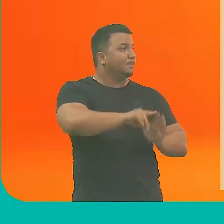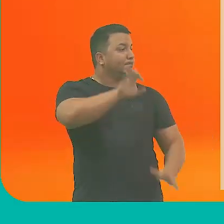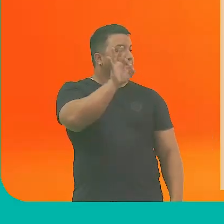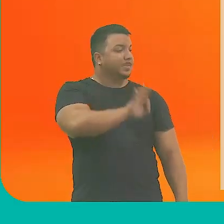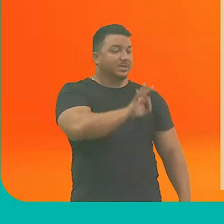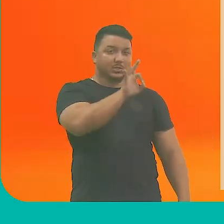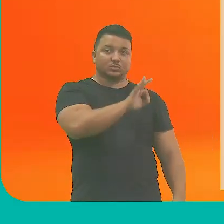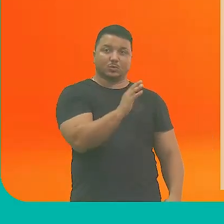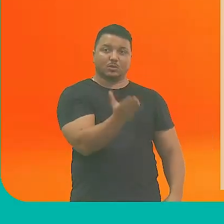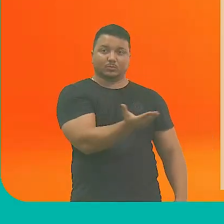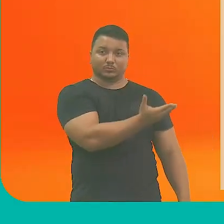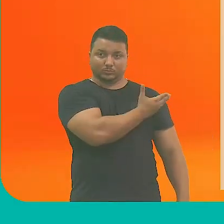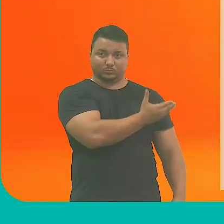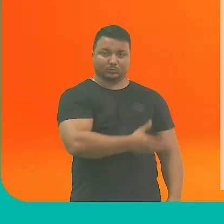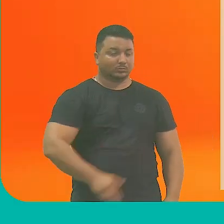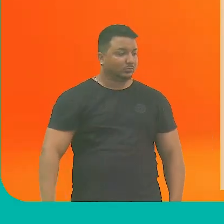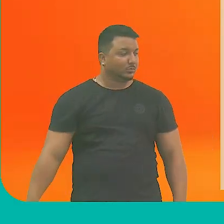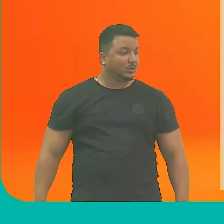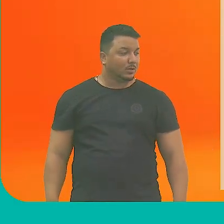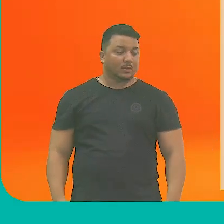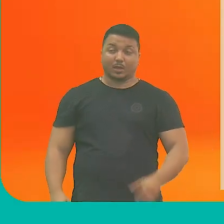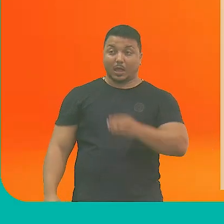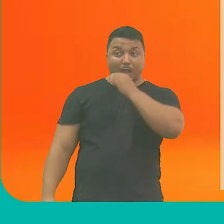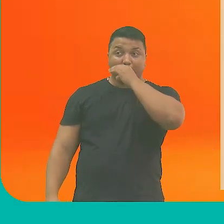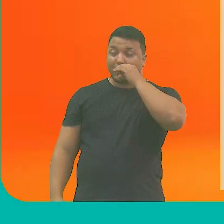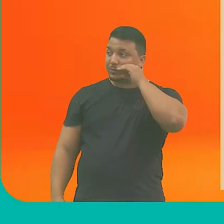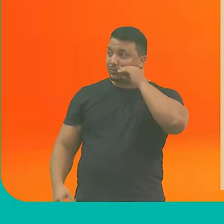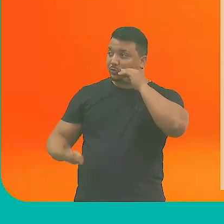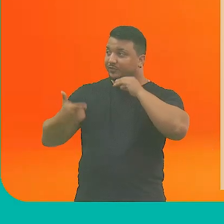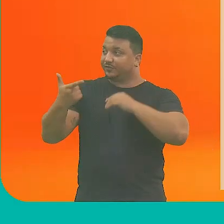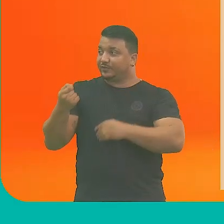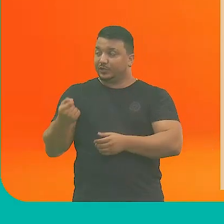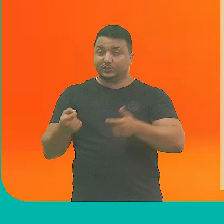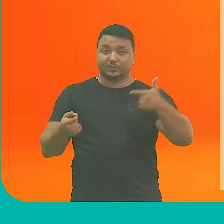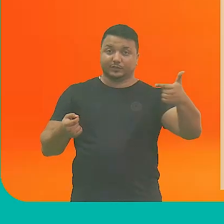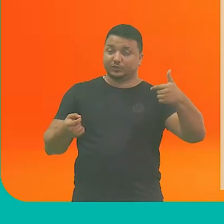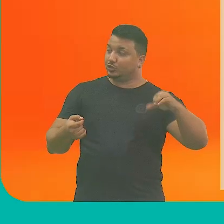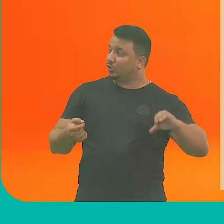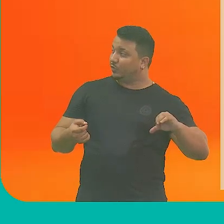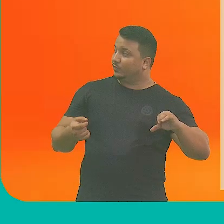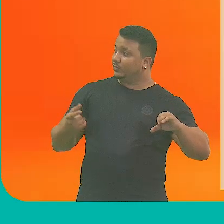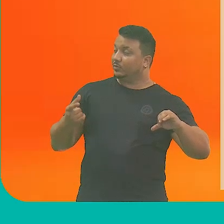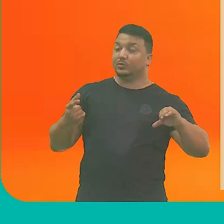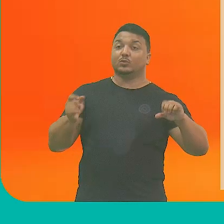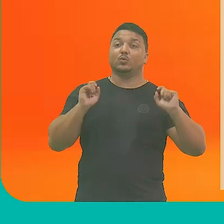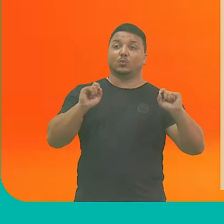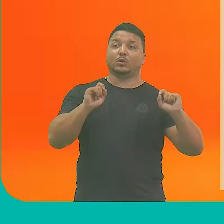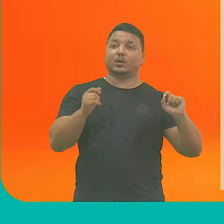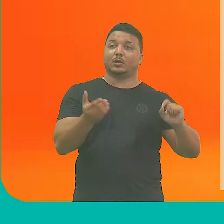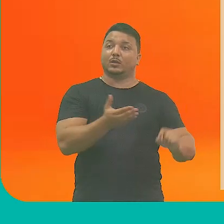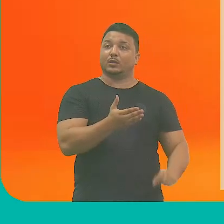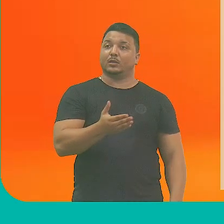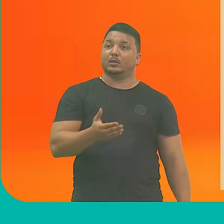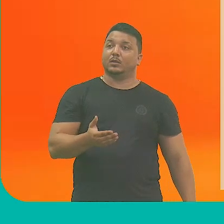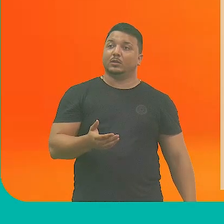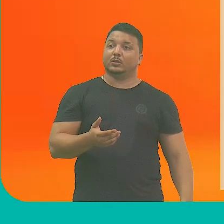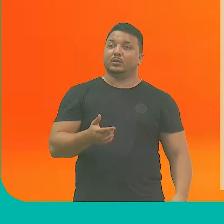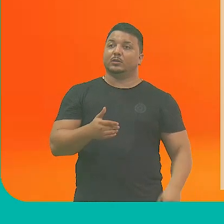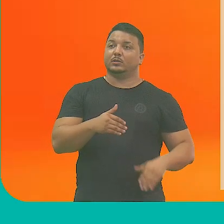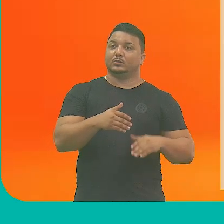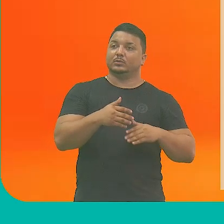gráfico está dizendo o seguinte, ó, que adultos entre 20 e 29 anos, ó, um pouco mais